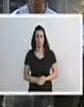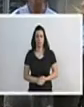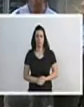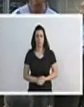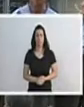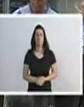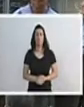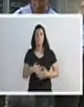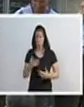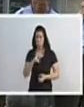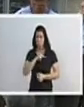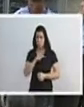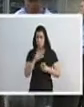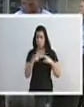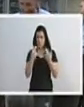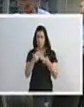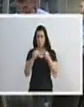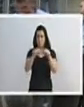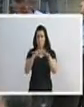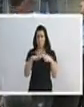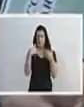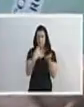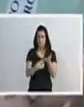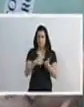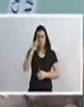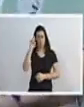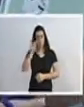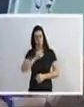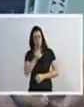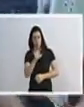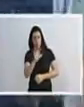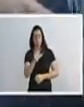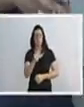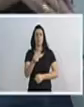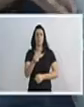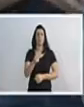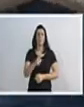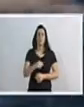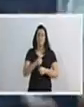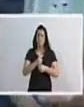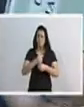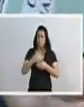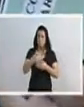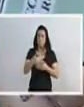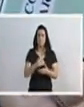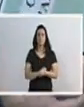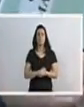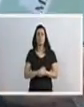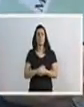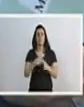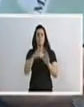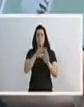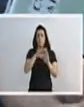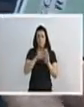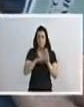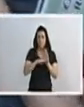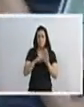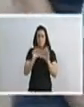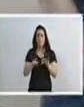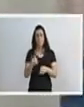Pois não, senhor presidente, reunião extraordinária do dia 8 de dezembro de 2016, matéria da ordem do dia, redação final. Em